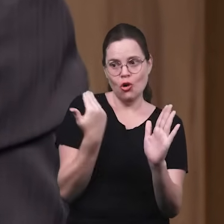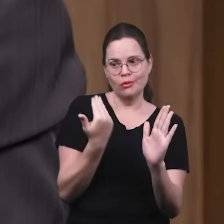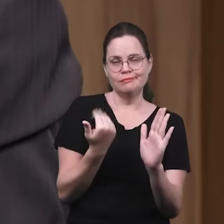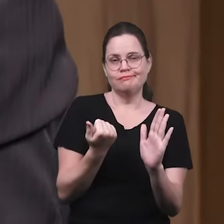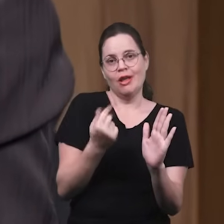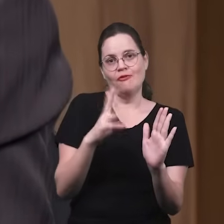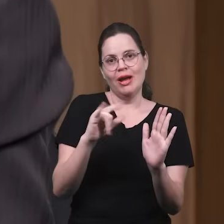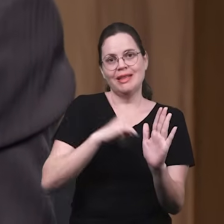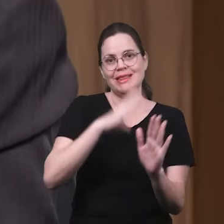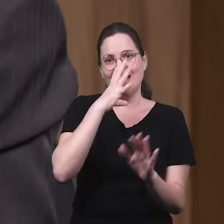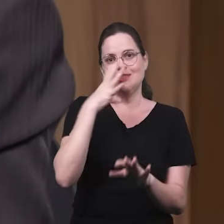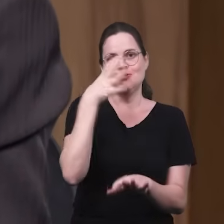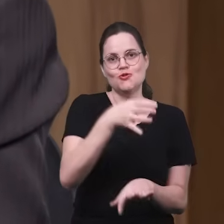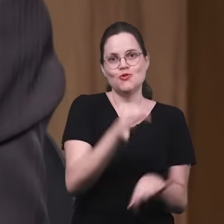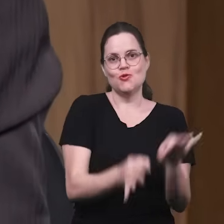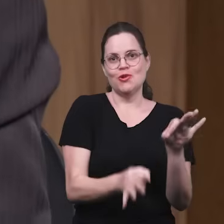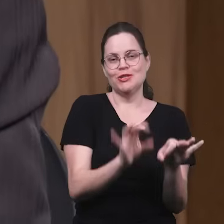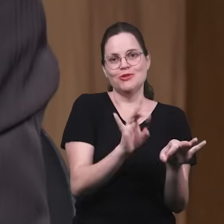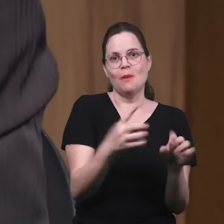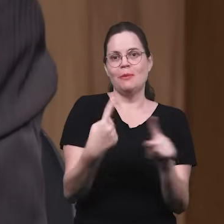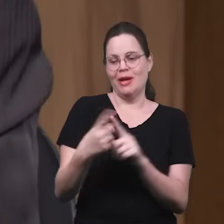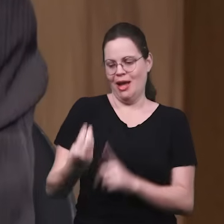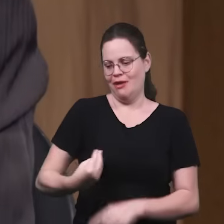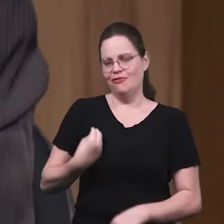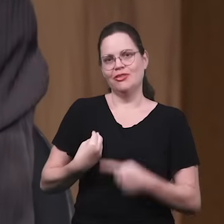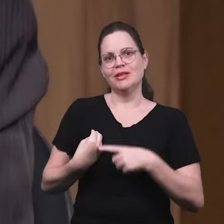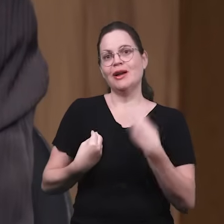sangue é exatamente, né,